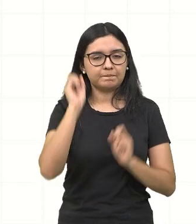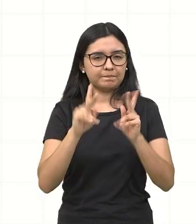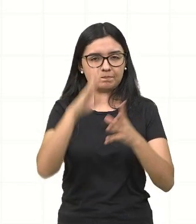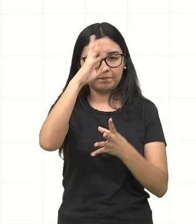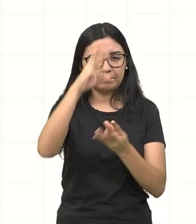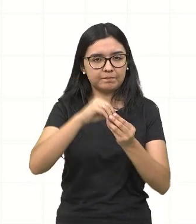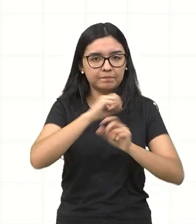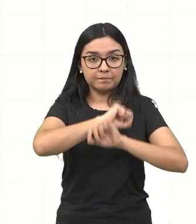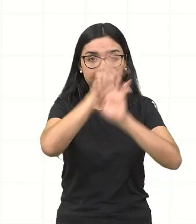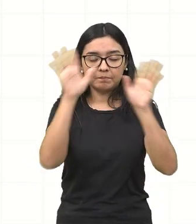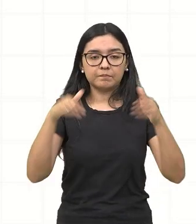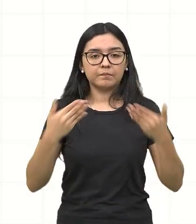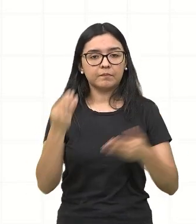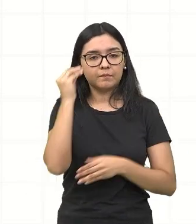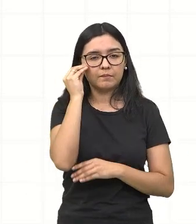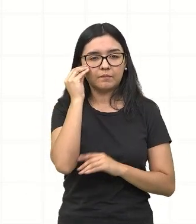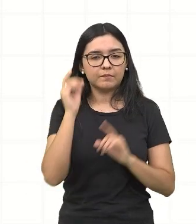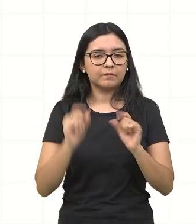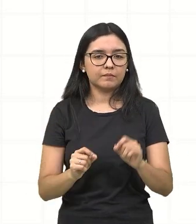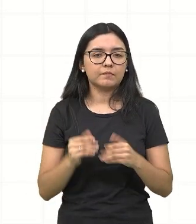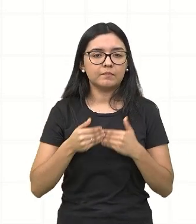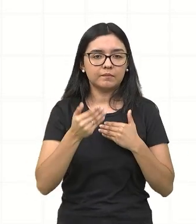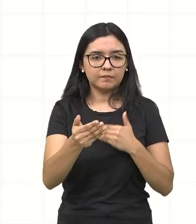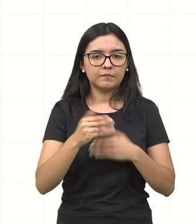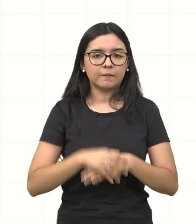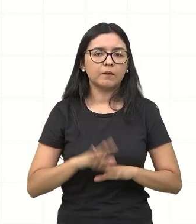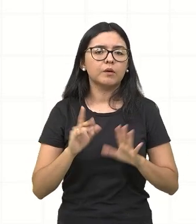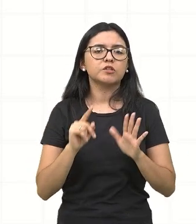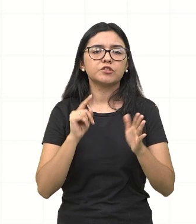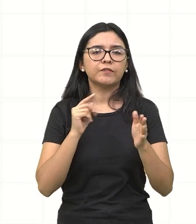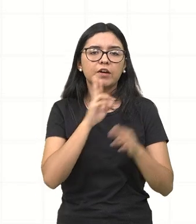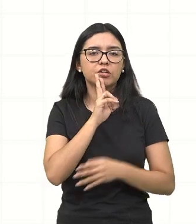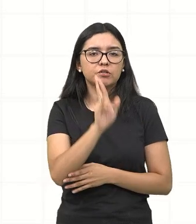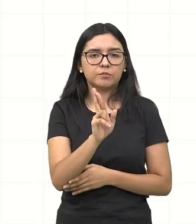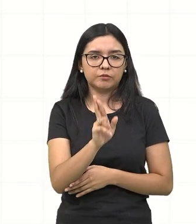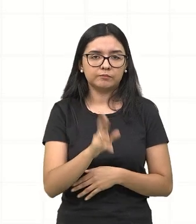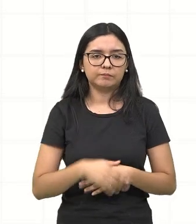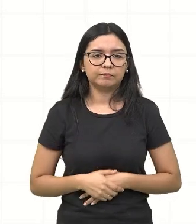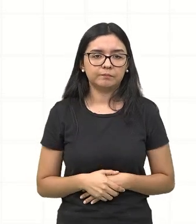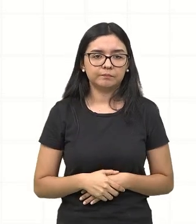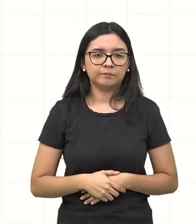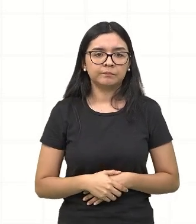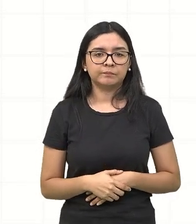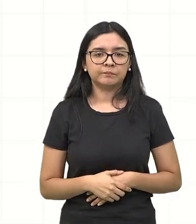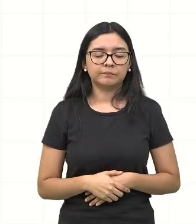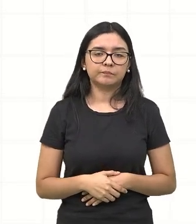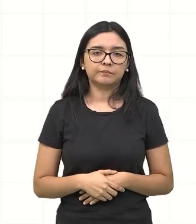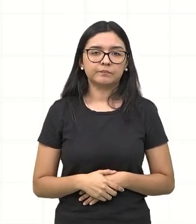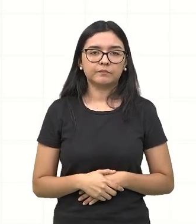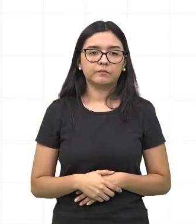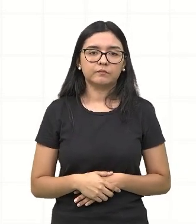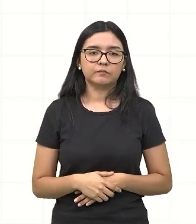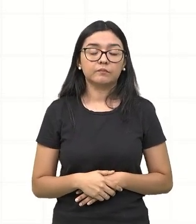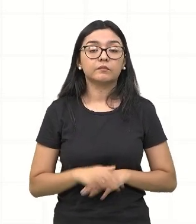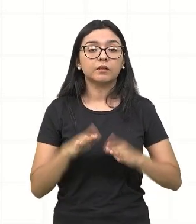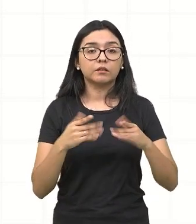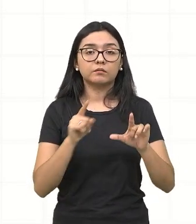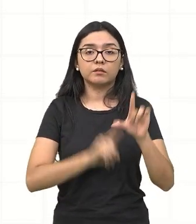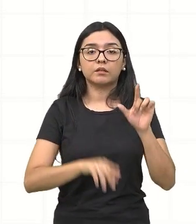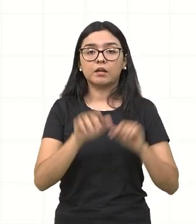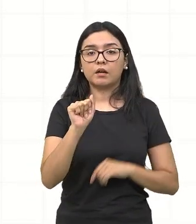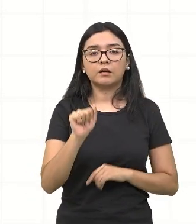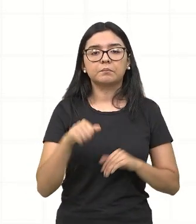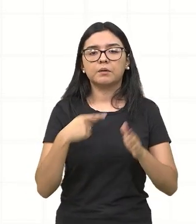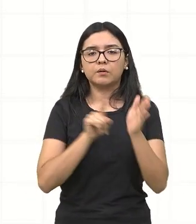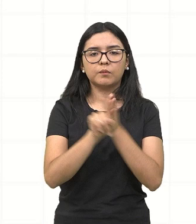bem? Vamos ver o que tem para nós respondermos com relação a esse diagrama. Na letra A, pergunta assim,